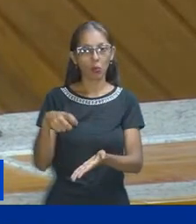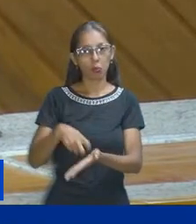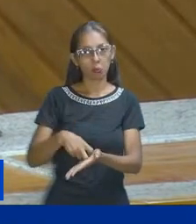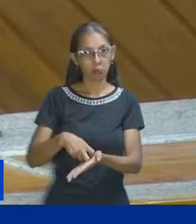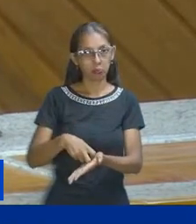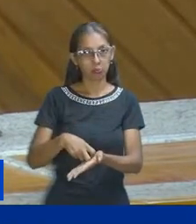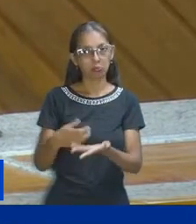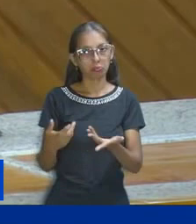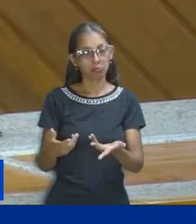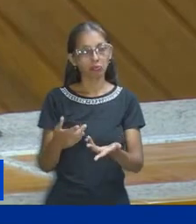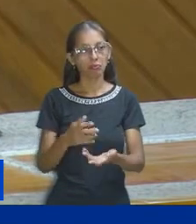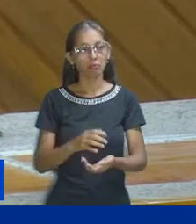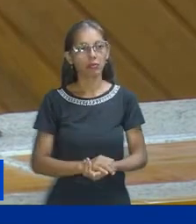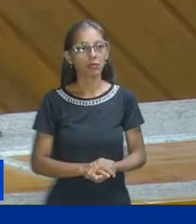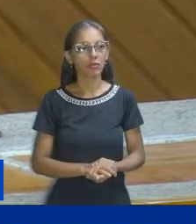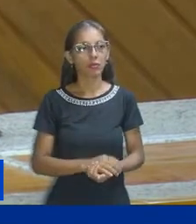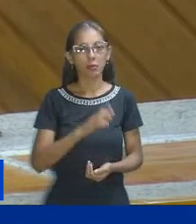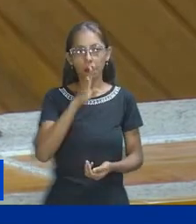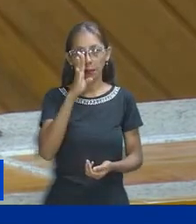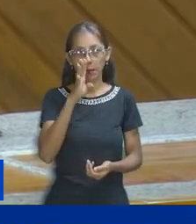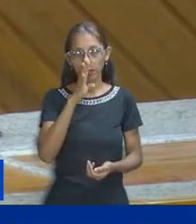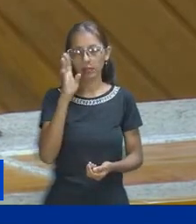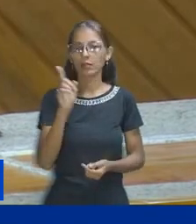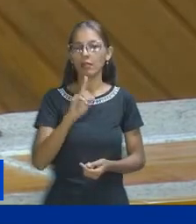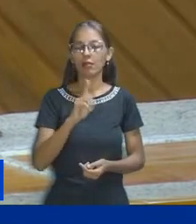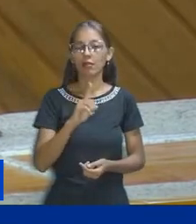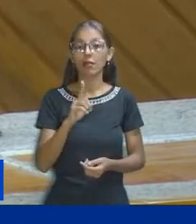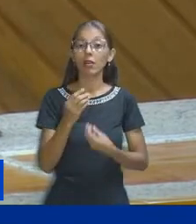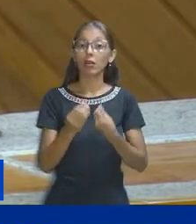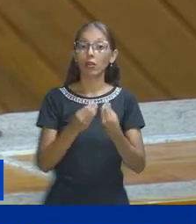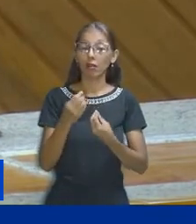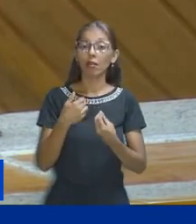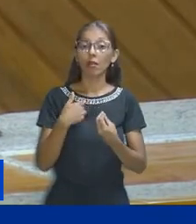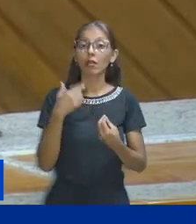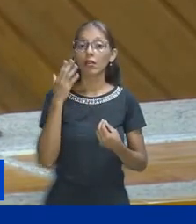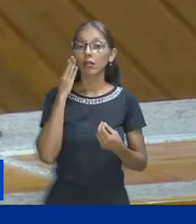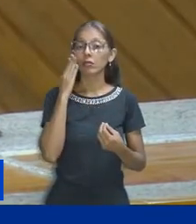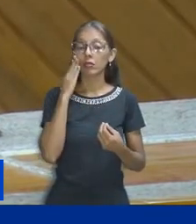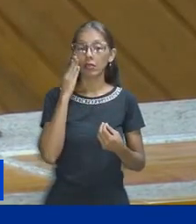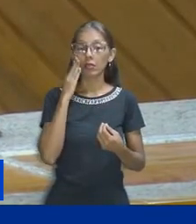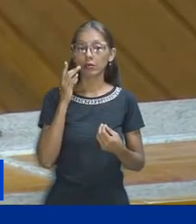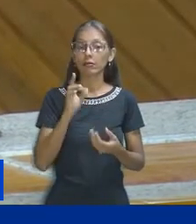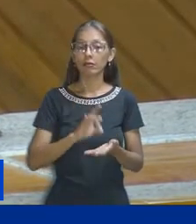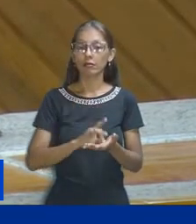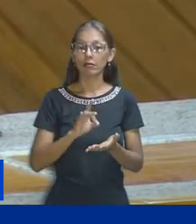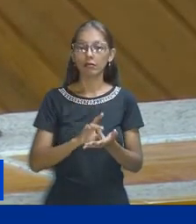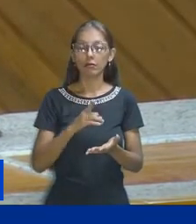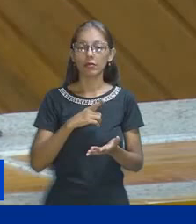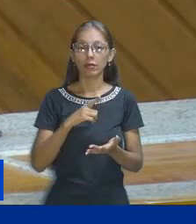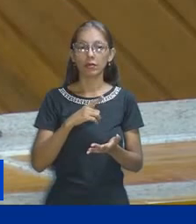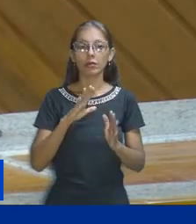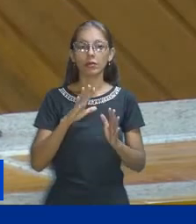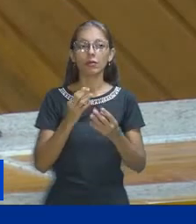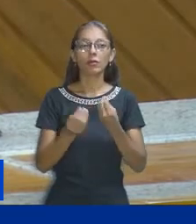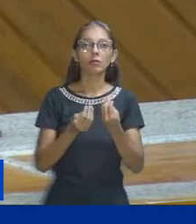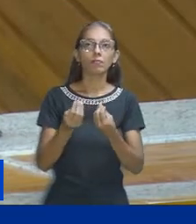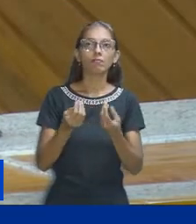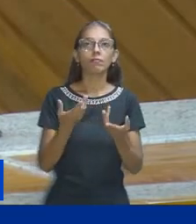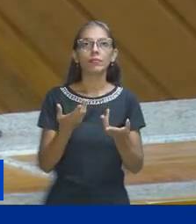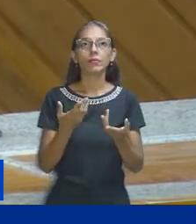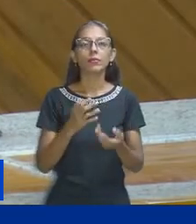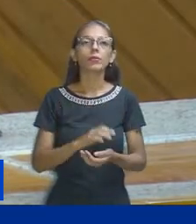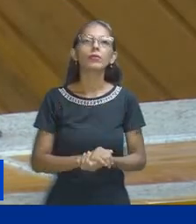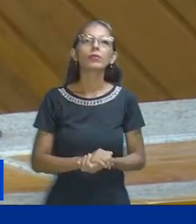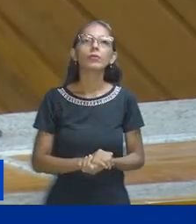Né? O que eu estou dizendo é que eu acho que os fatos ocorreram, mas, de fato, quando se vai trabalhar com